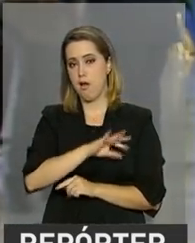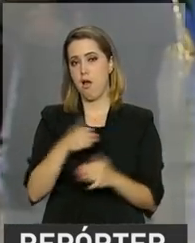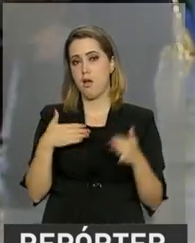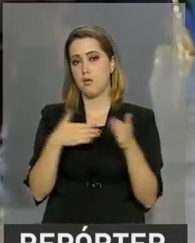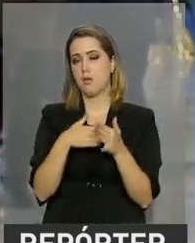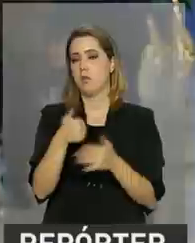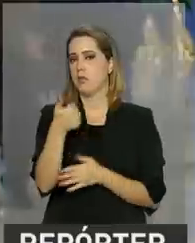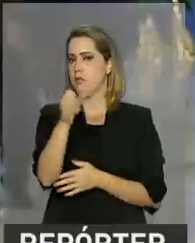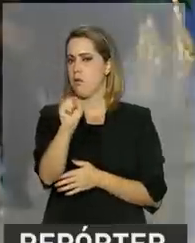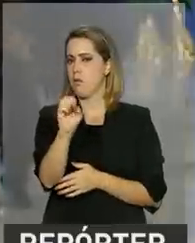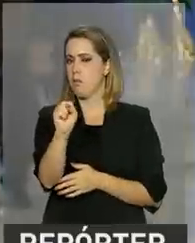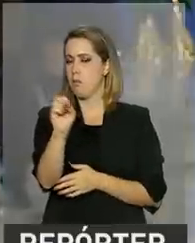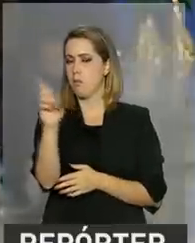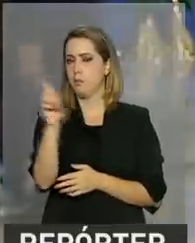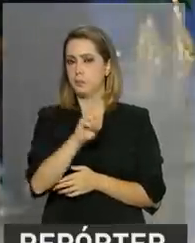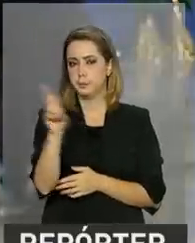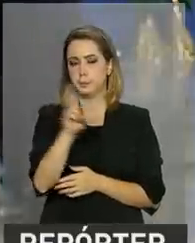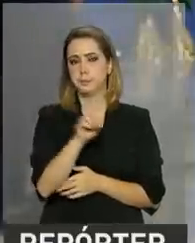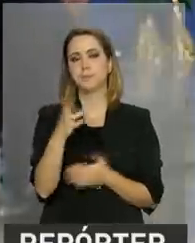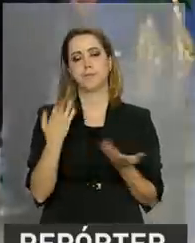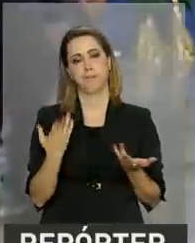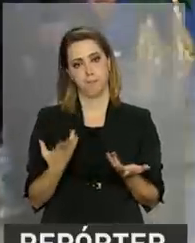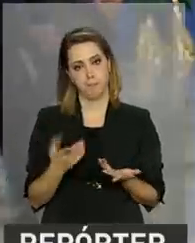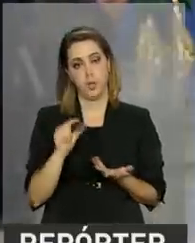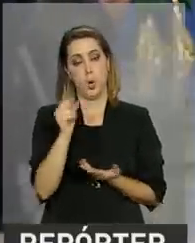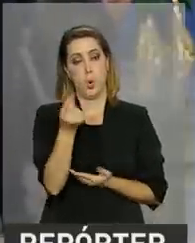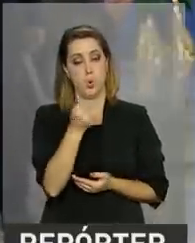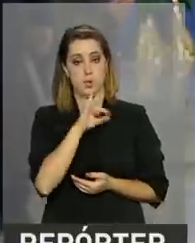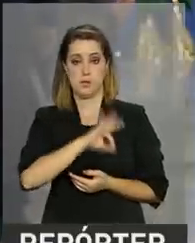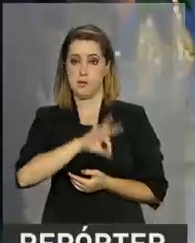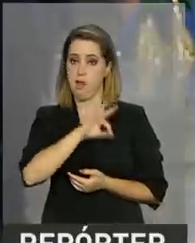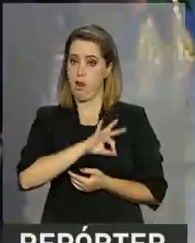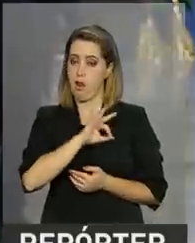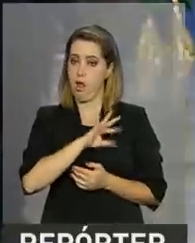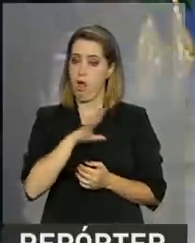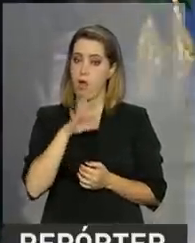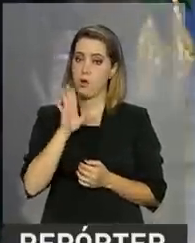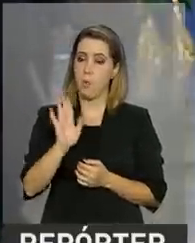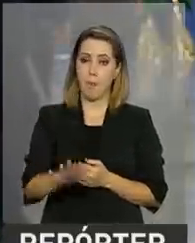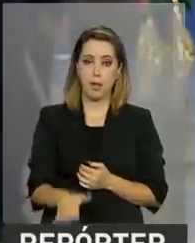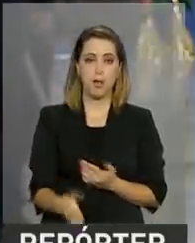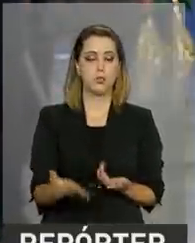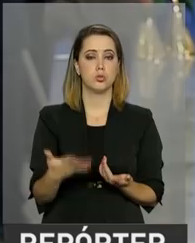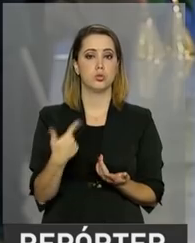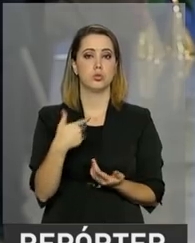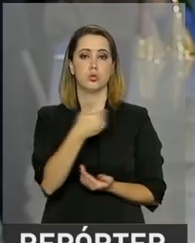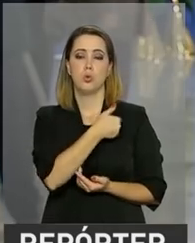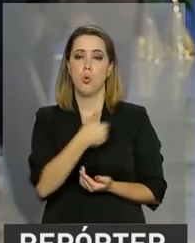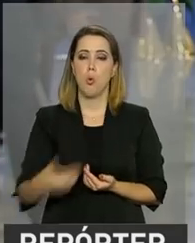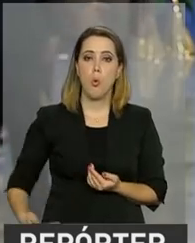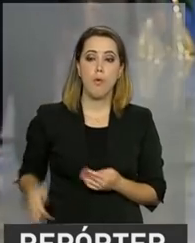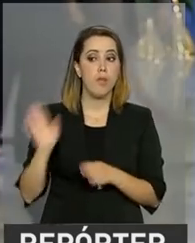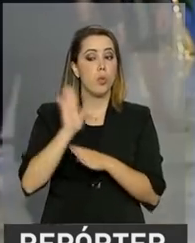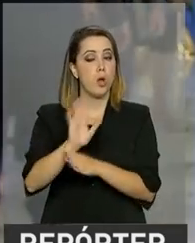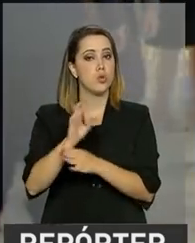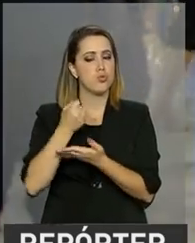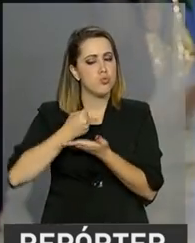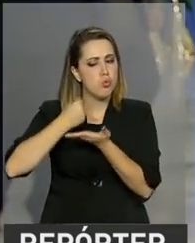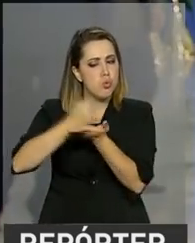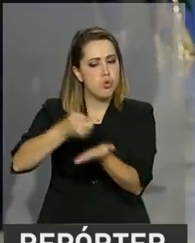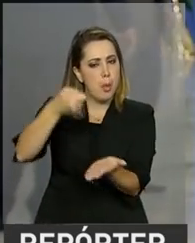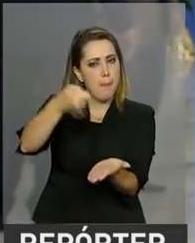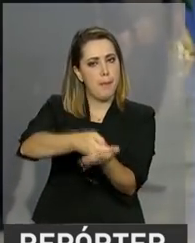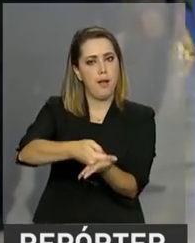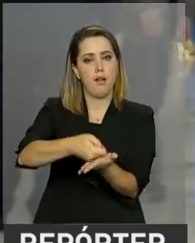até R$ 1.800, ou seja, por ser uma renda familiar bruta baixa, o governo chega a subsidiar, ou seja, a